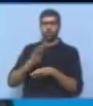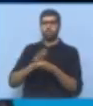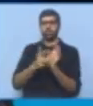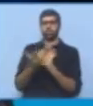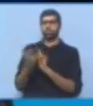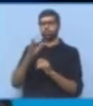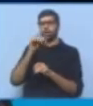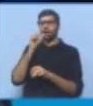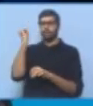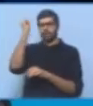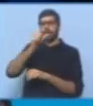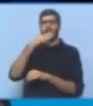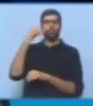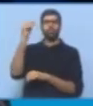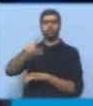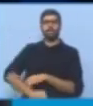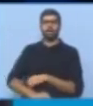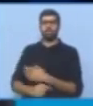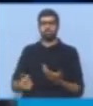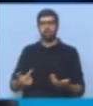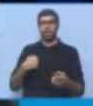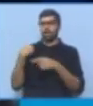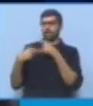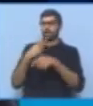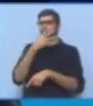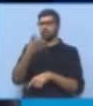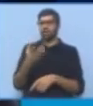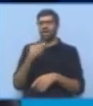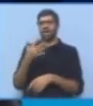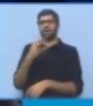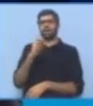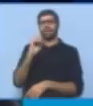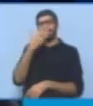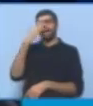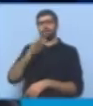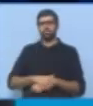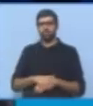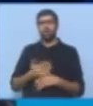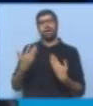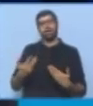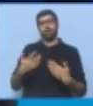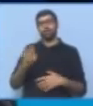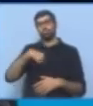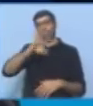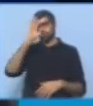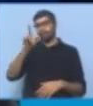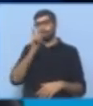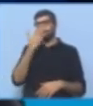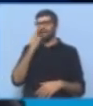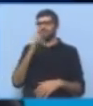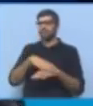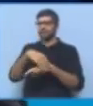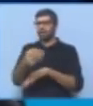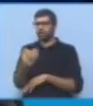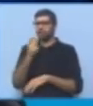foi batizado em adulto. Exatamente. A tradição diz, foi à volta dos 30 anos. Bem, hoje sabemos que parece que foi um bocadinho mais